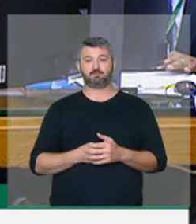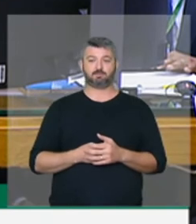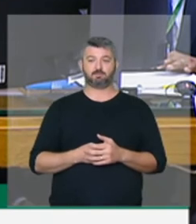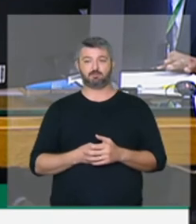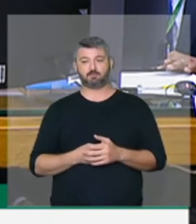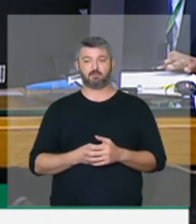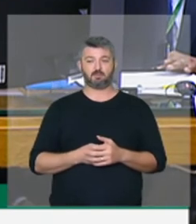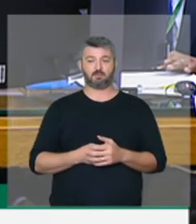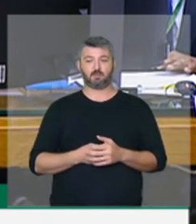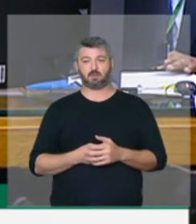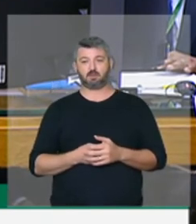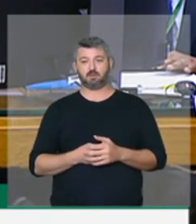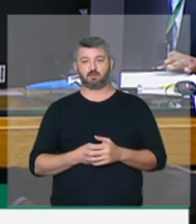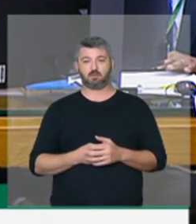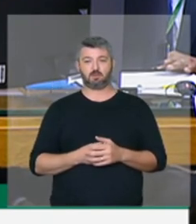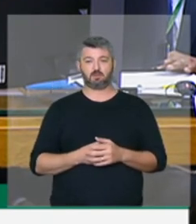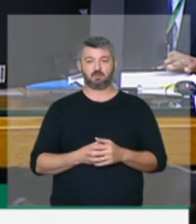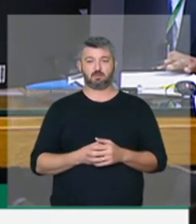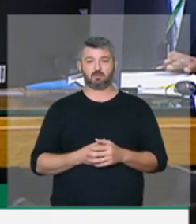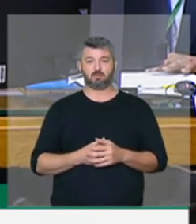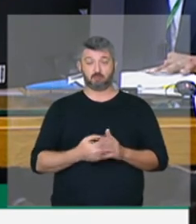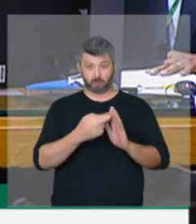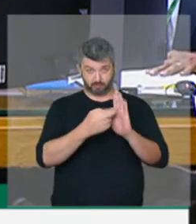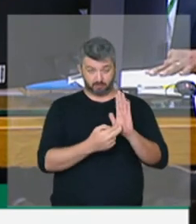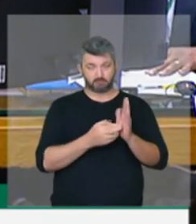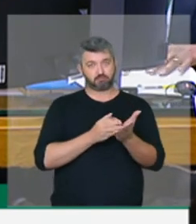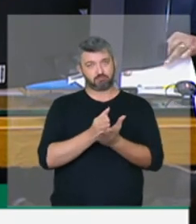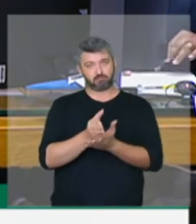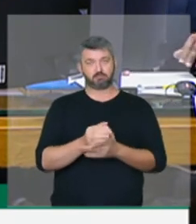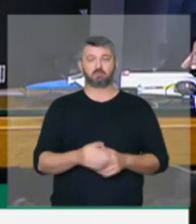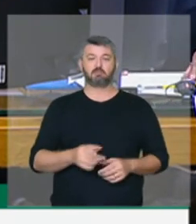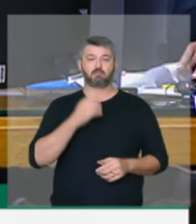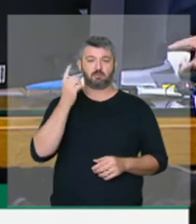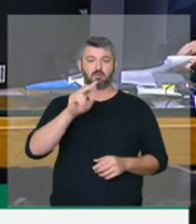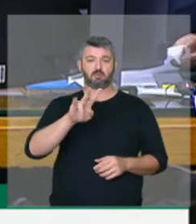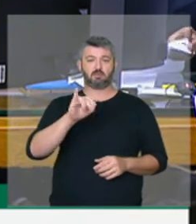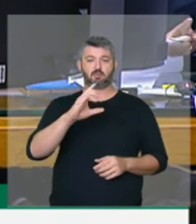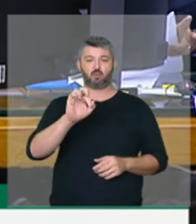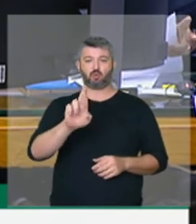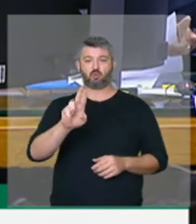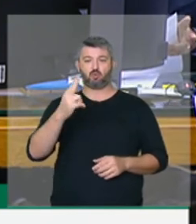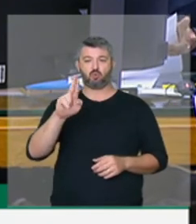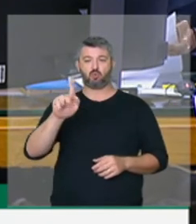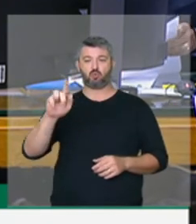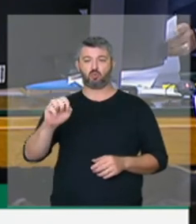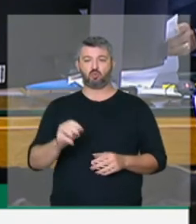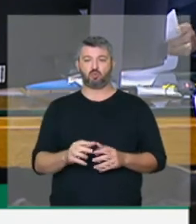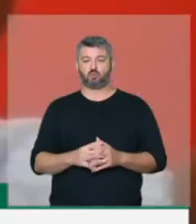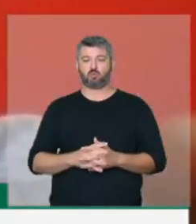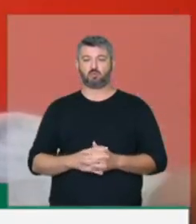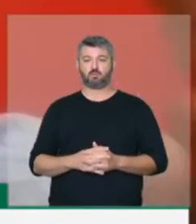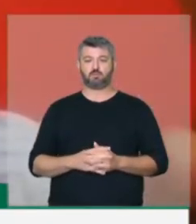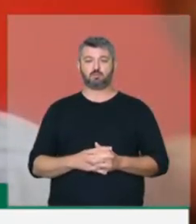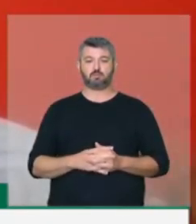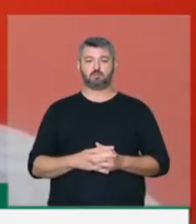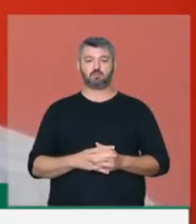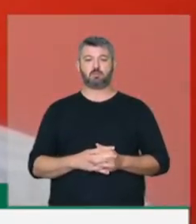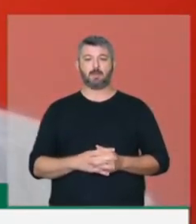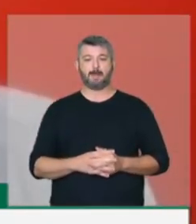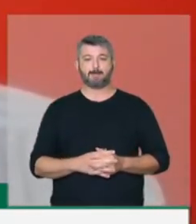regimento, presidente. Vamos cumprir o regimento. Vamos cumprir o regimento. Deputado Vitor Hugo, Vossa Excelência. A liderança triunfante pede a palavra, senhor